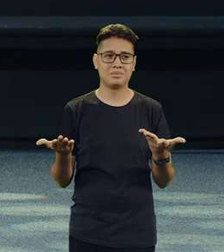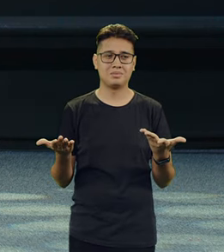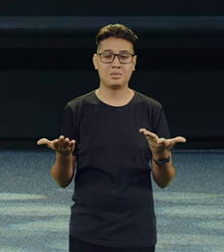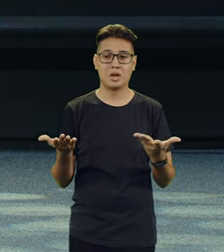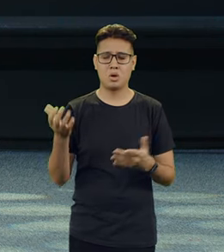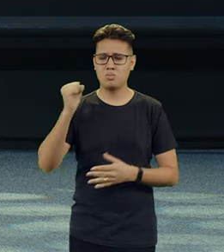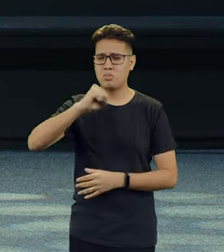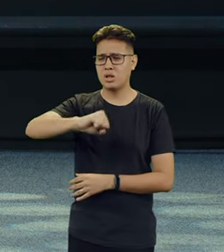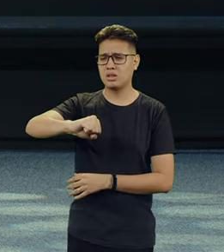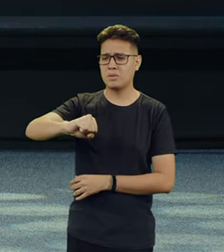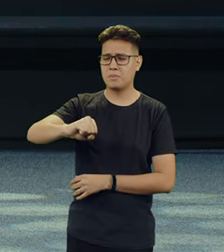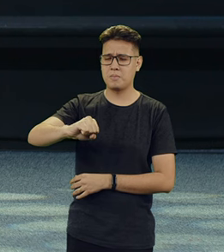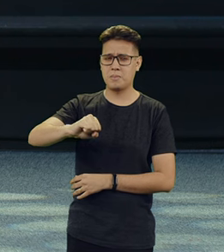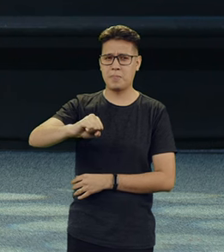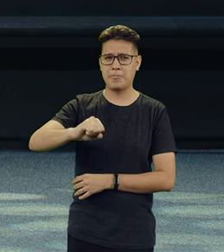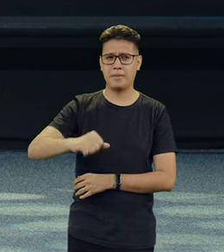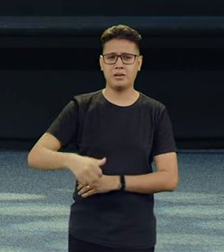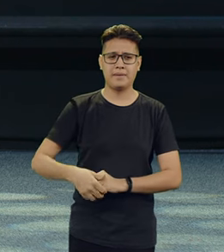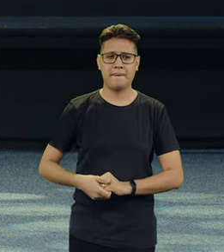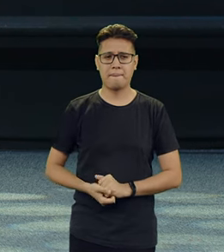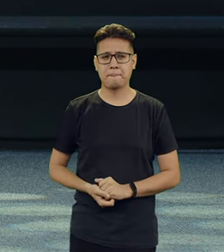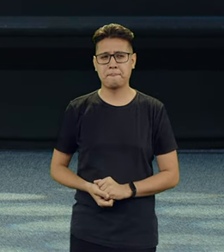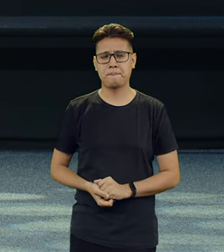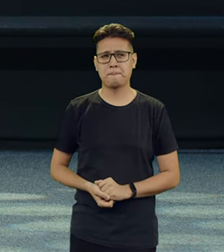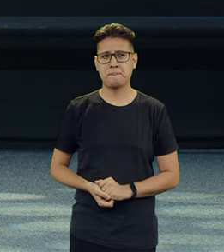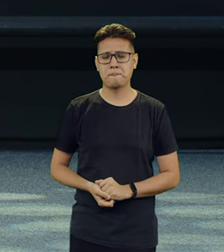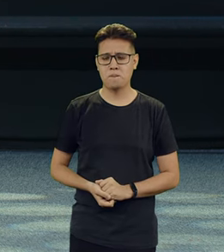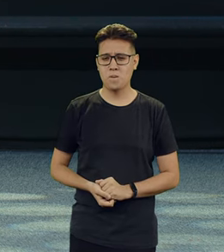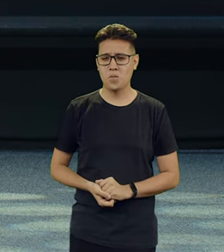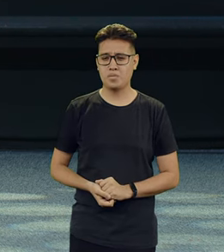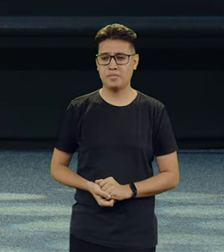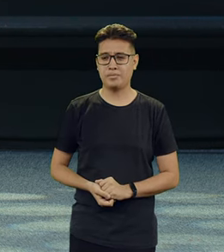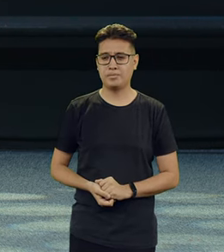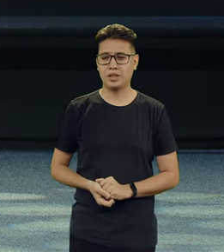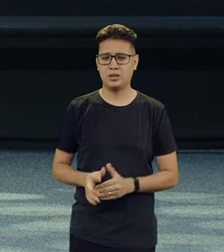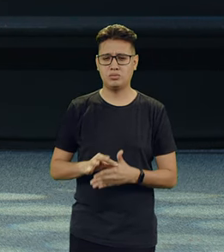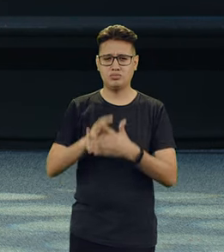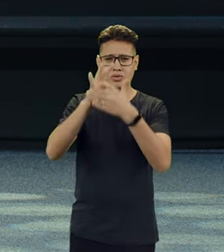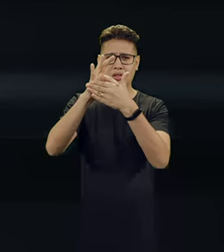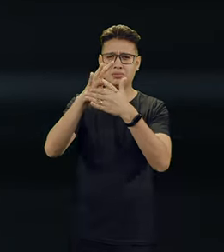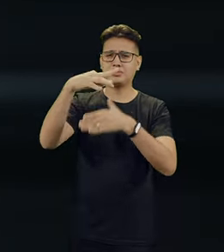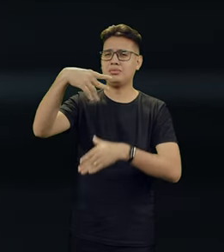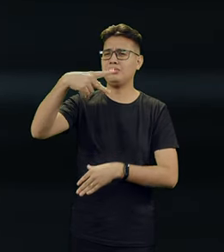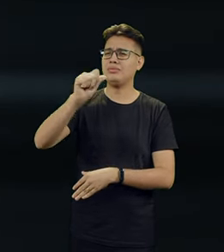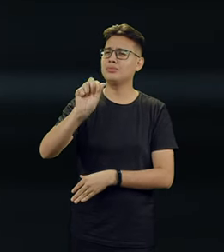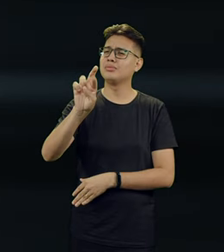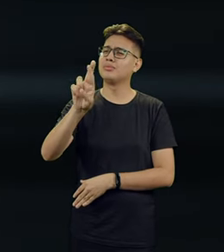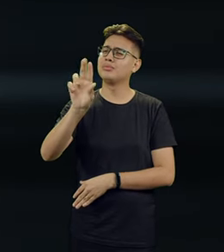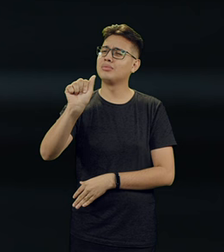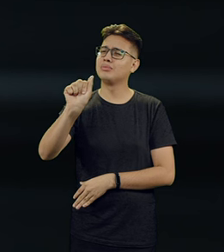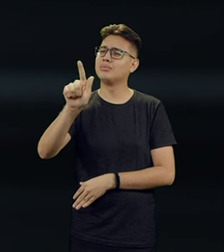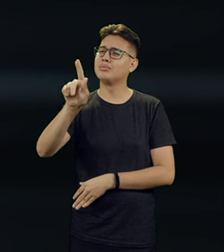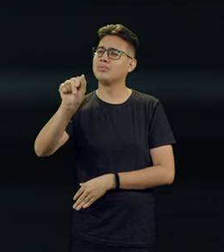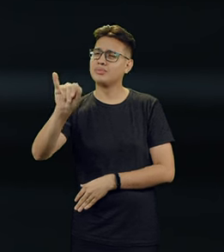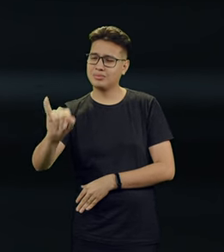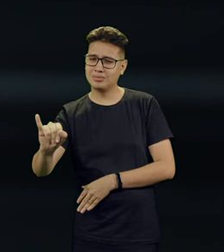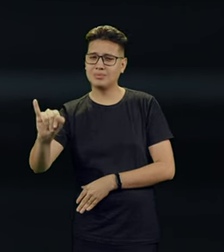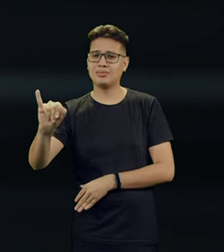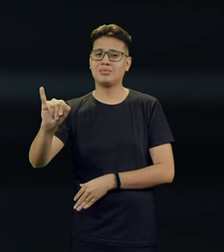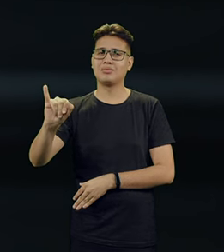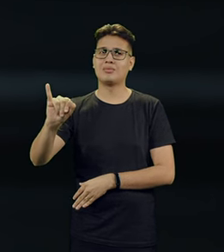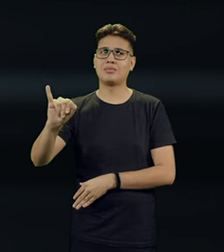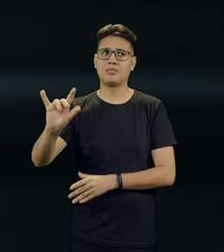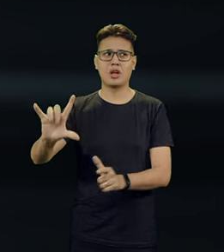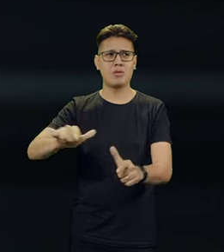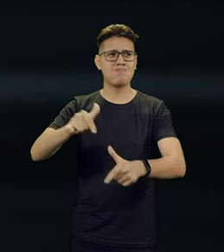mataram o chefão do Paraguai e não podia. A guerra